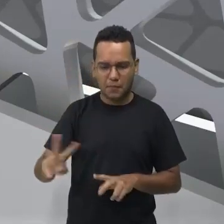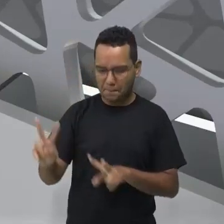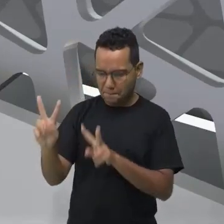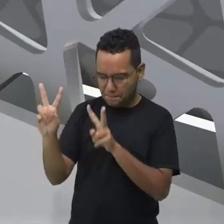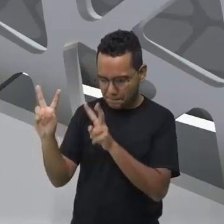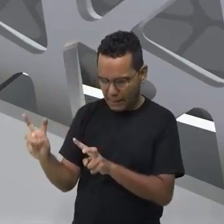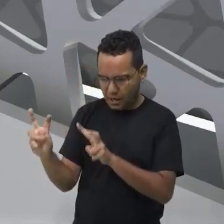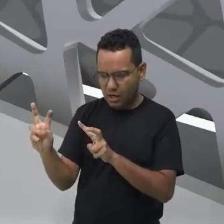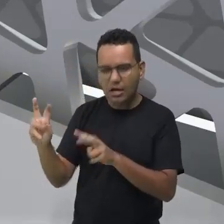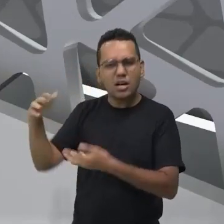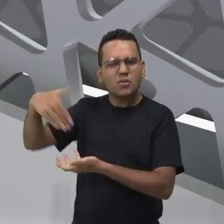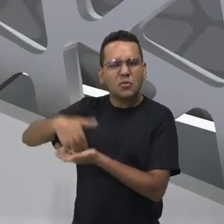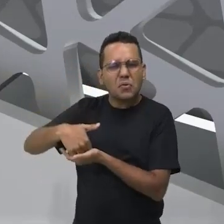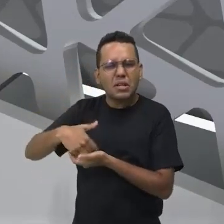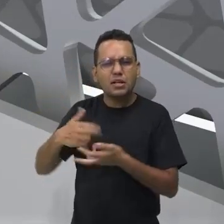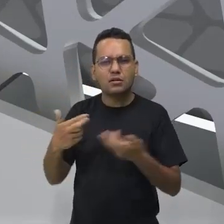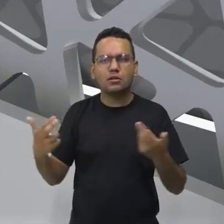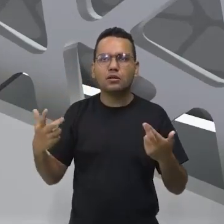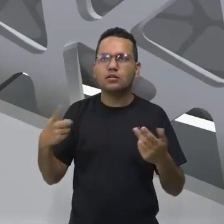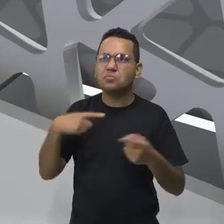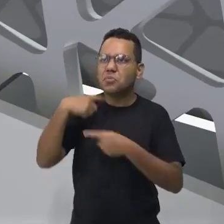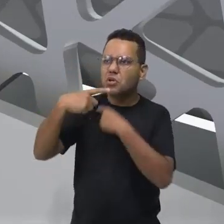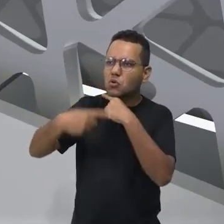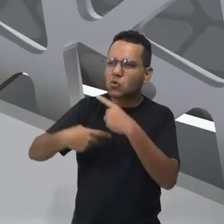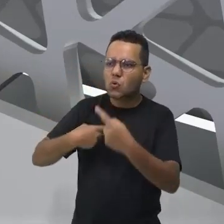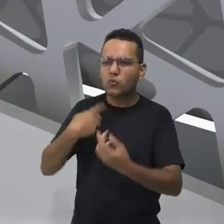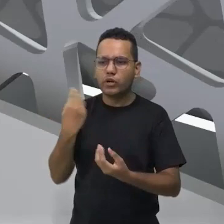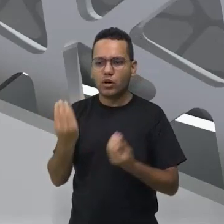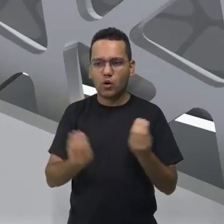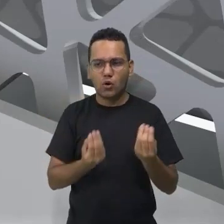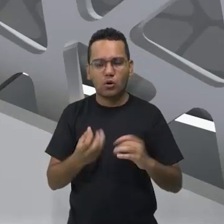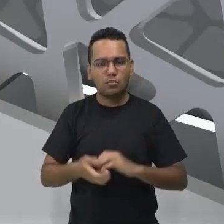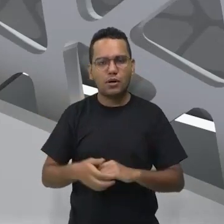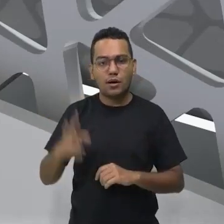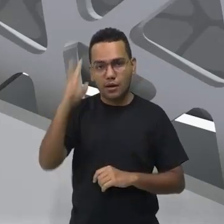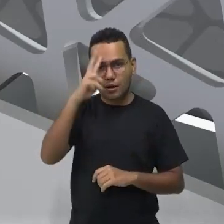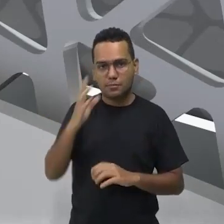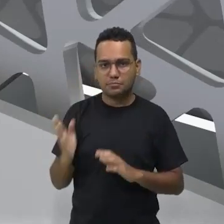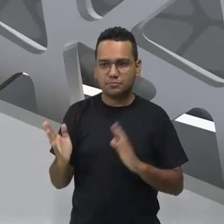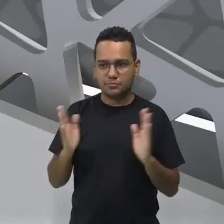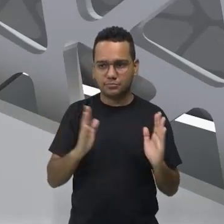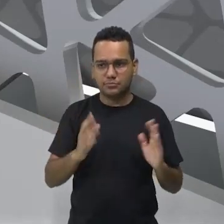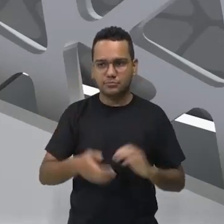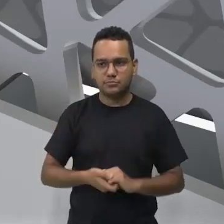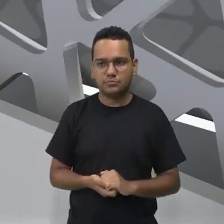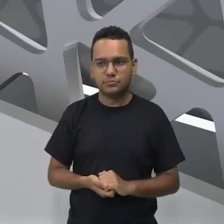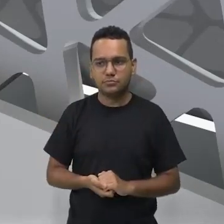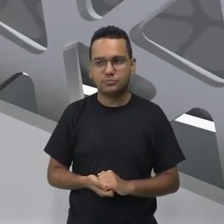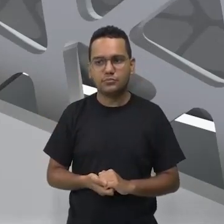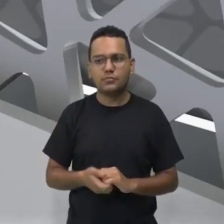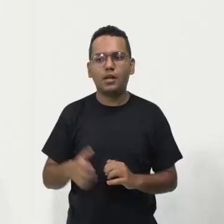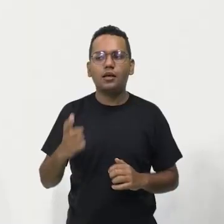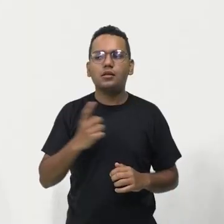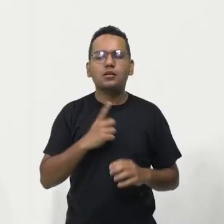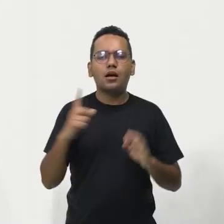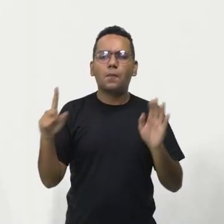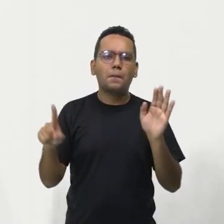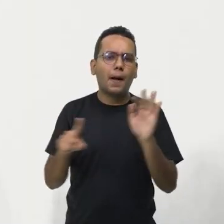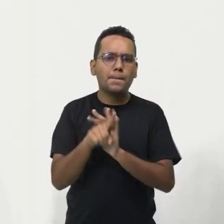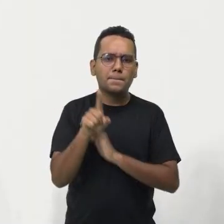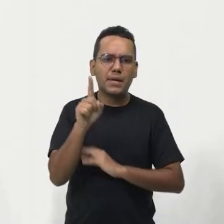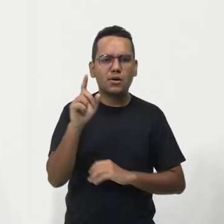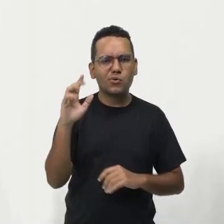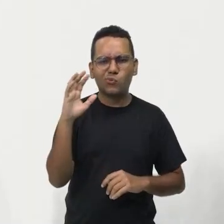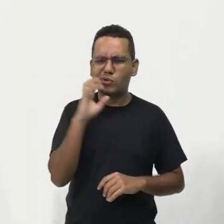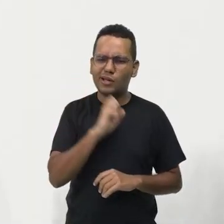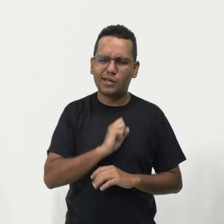último parágrafo realmente, há um questionamento. Vamos voltar ao nosso último parágrafo? Observem que eu tenho perguntas, rapidinho